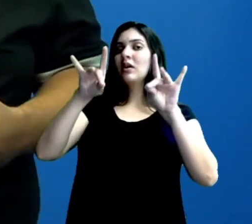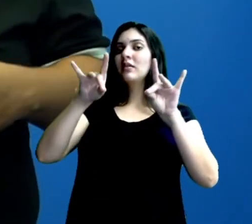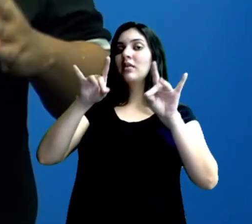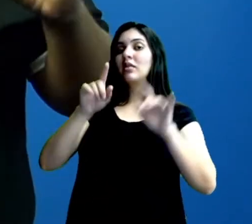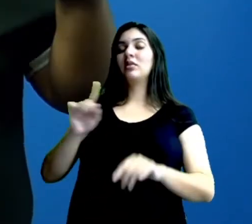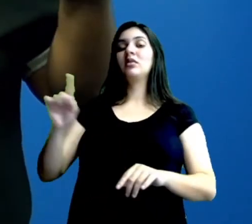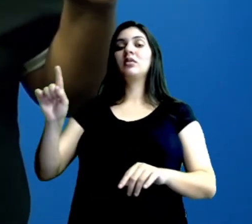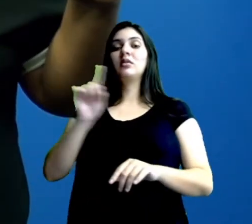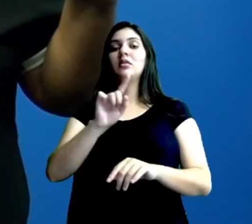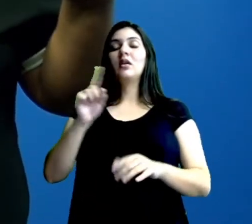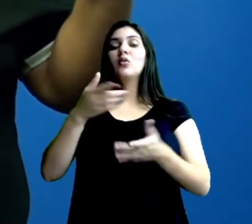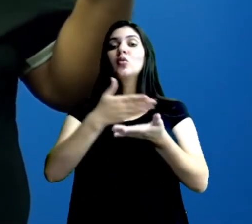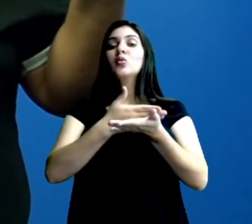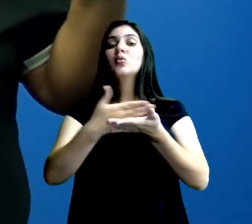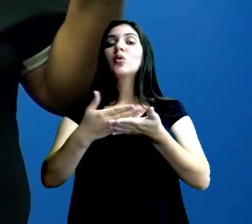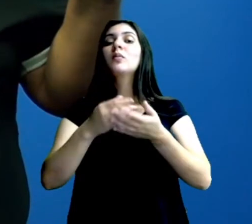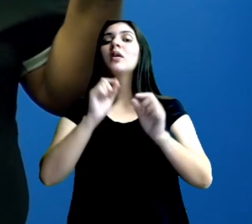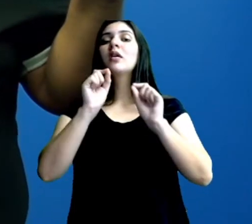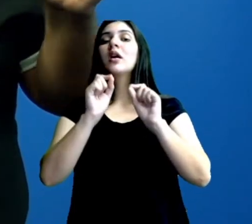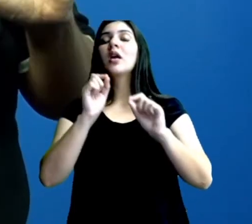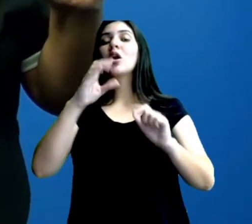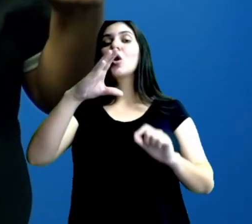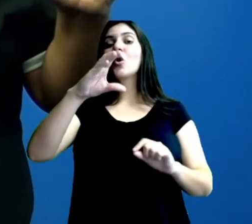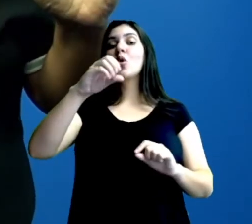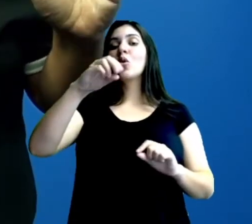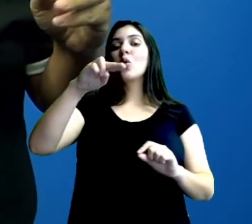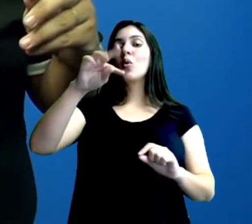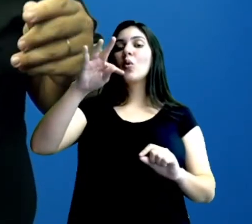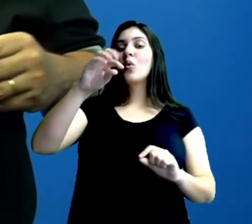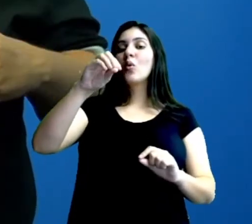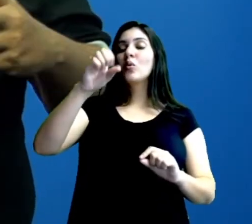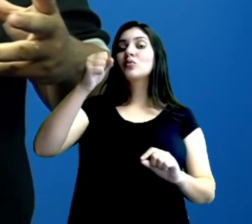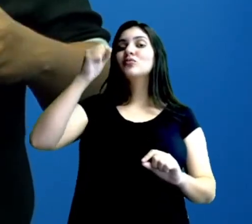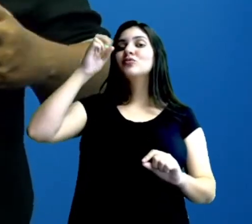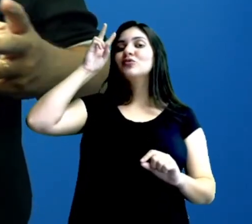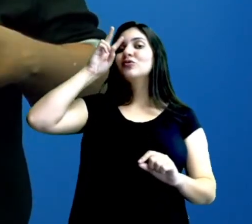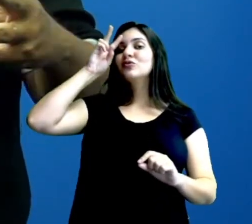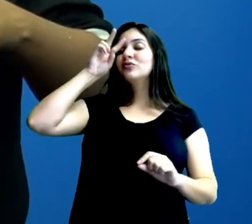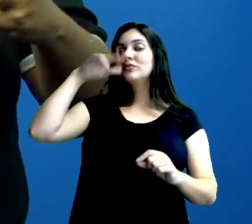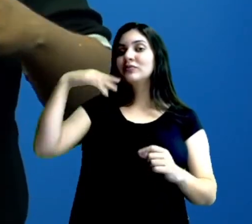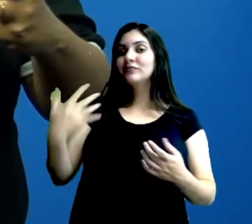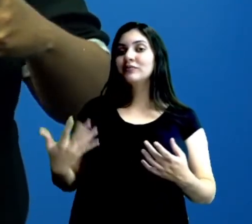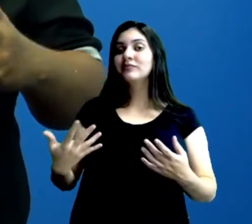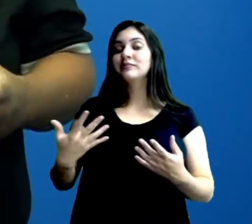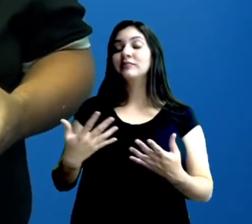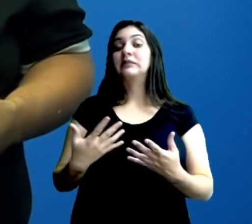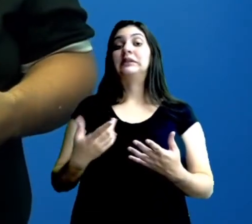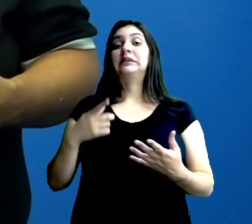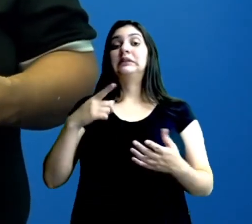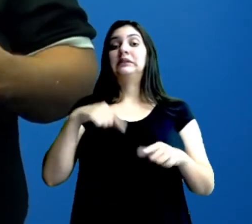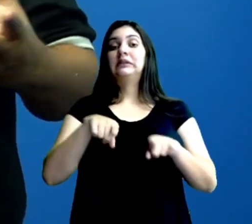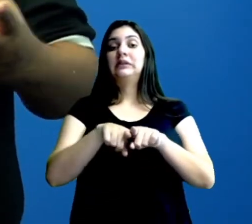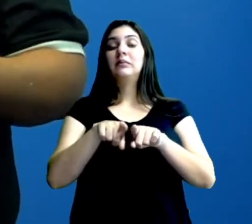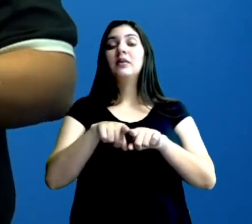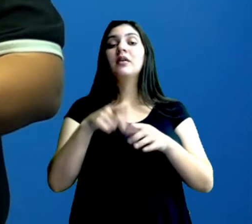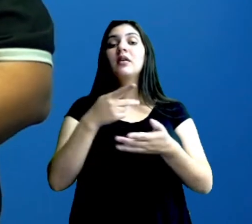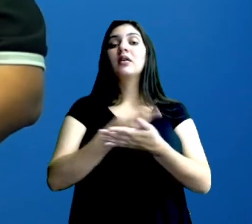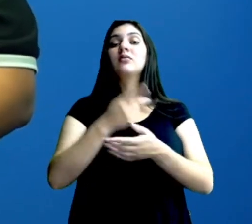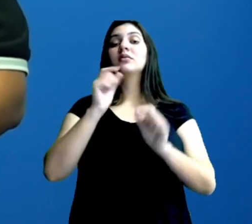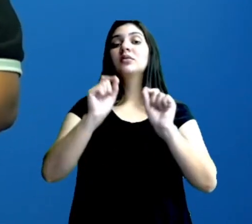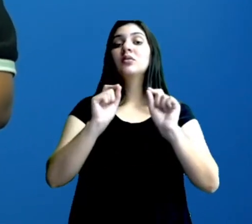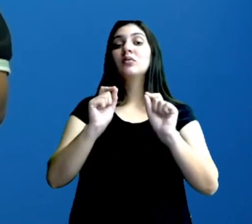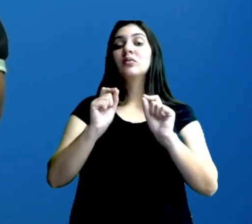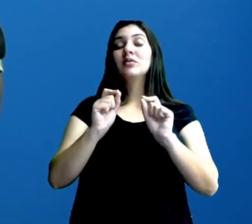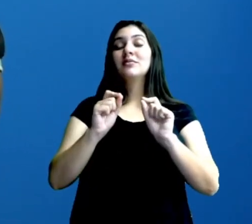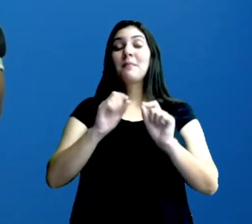Não. No começo era apenas conto, né? Histórias, né? Que muitas vezes eram muito assustadoras